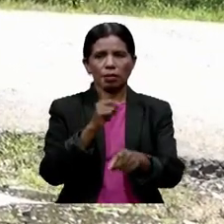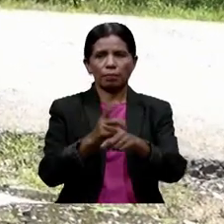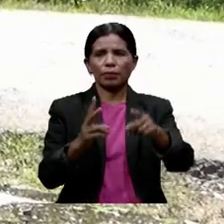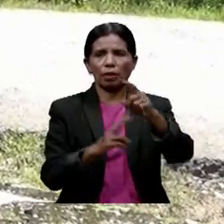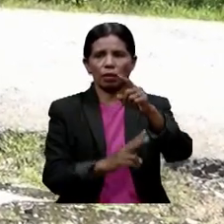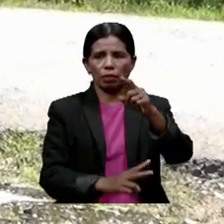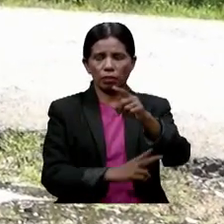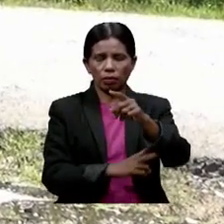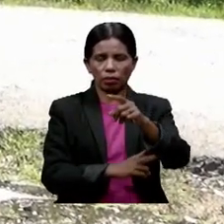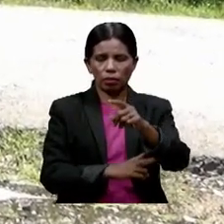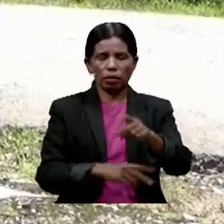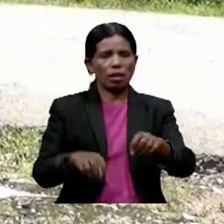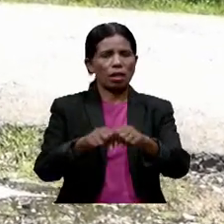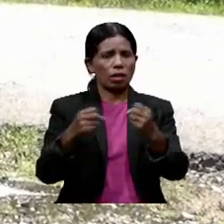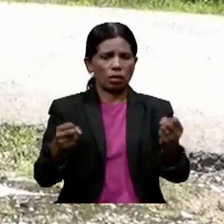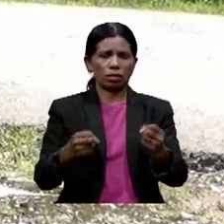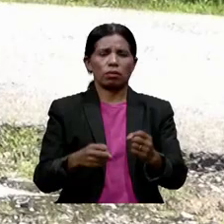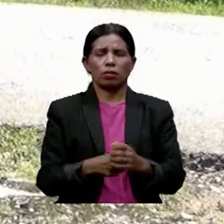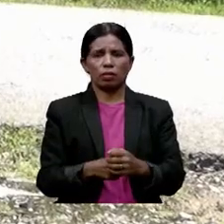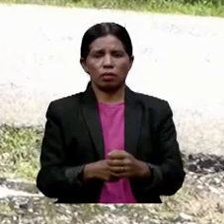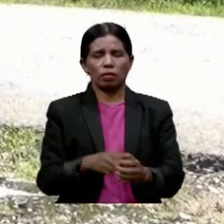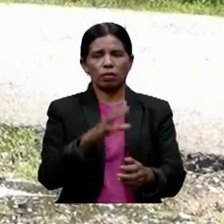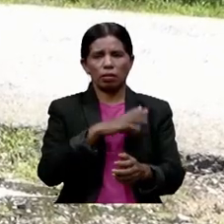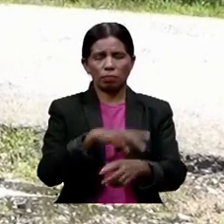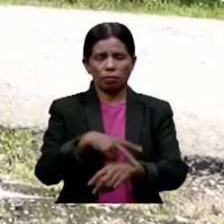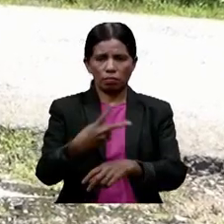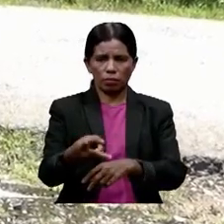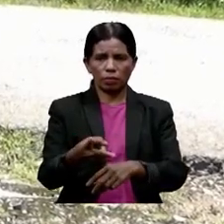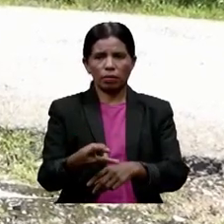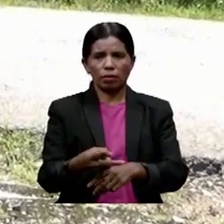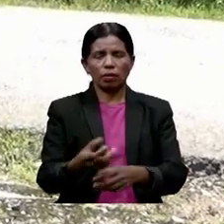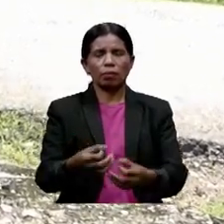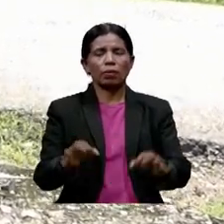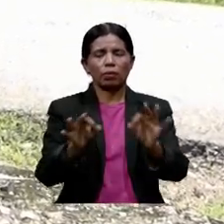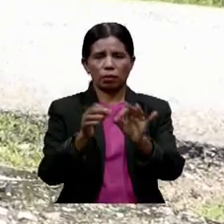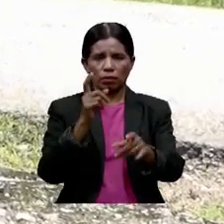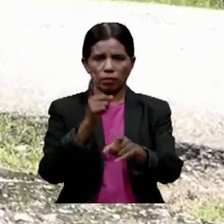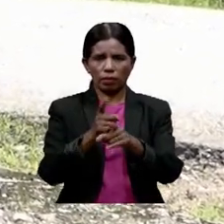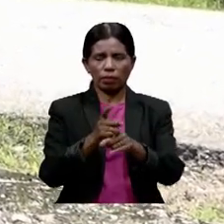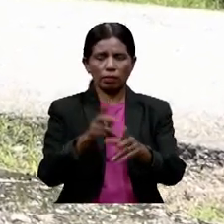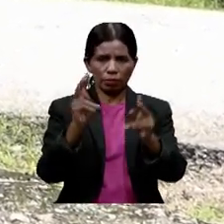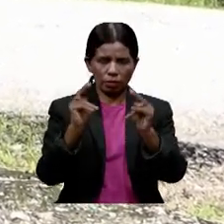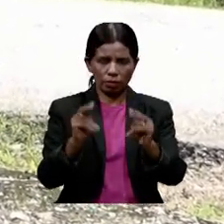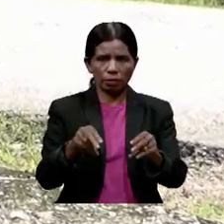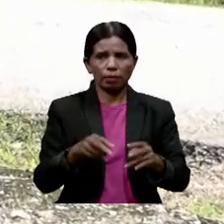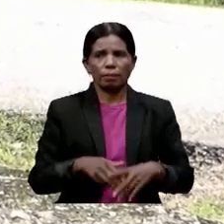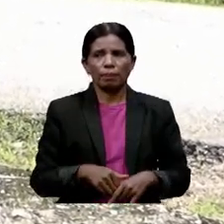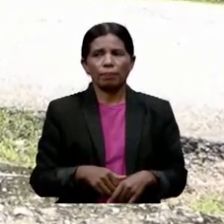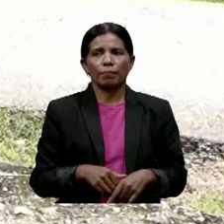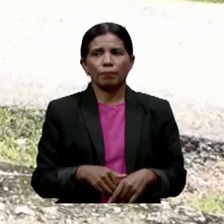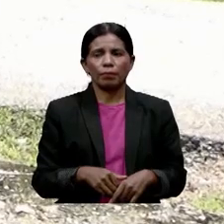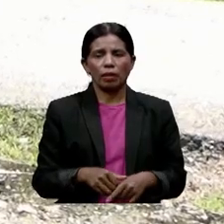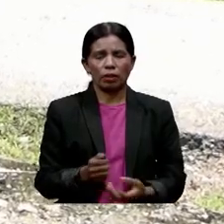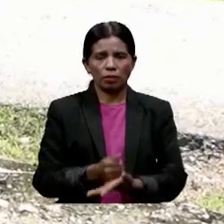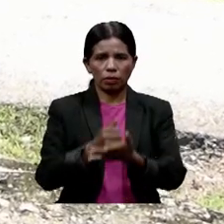neve ai cabela como zarra um outono. É impramuno. Ida ne importante deles. Ida neve precisa